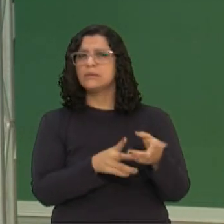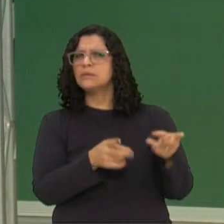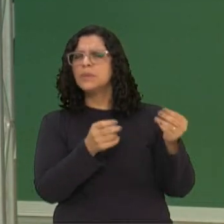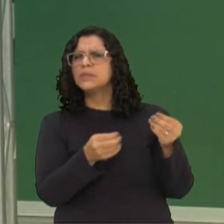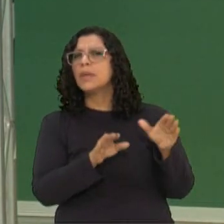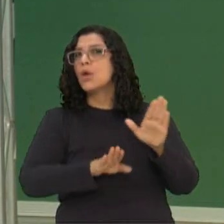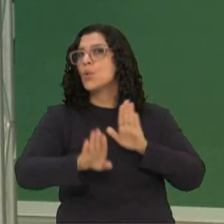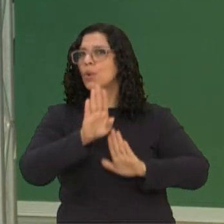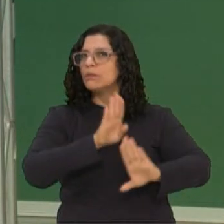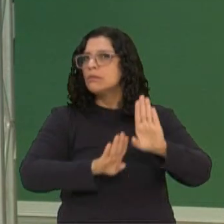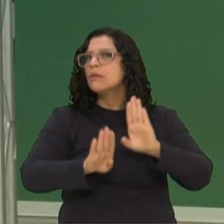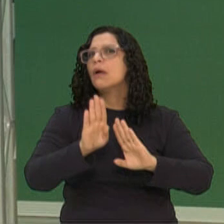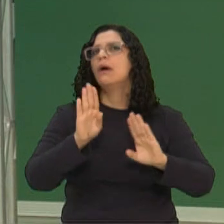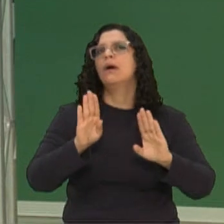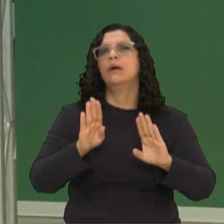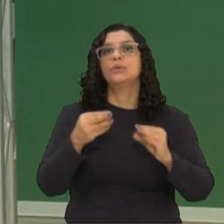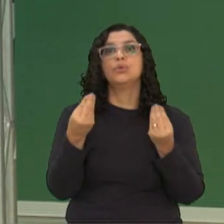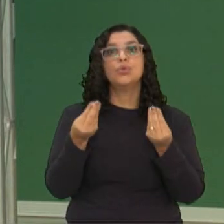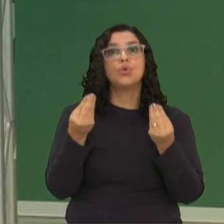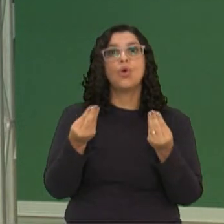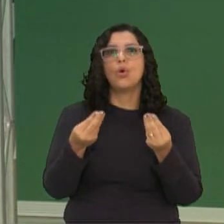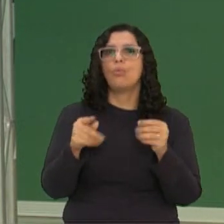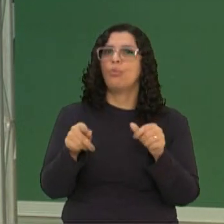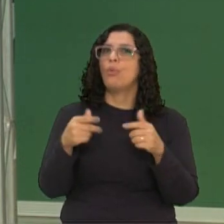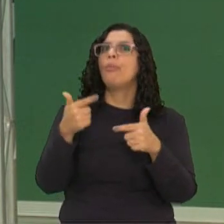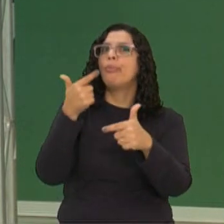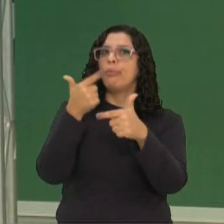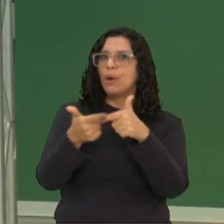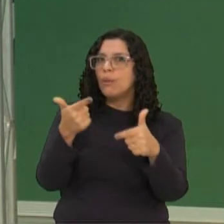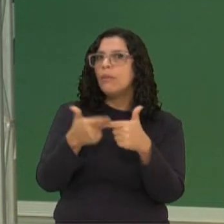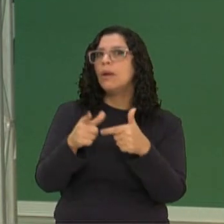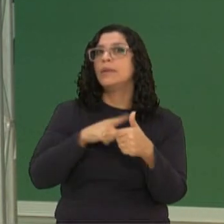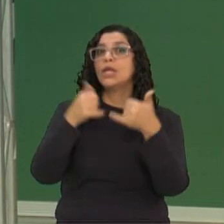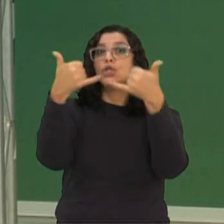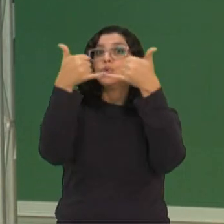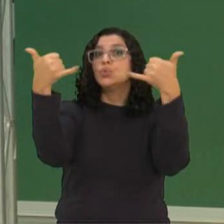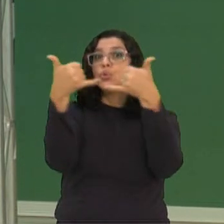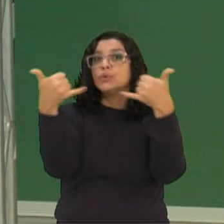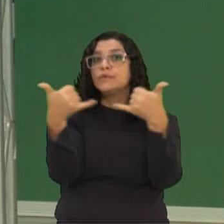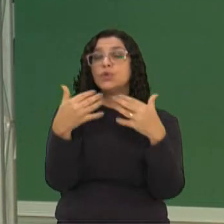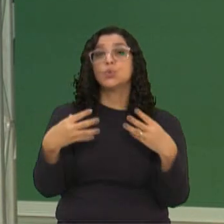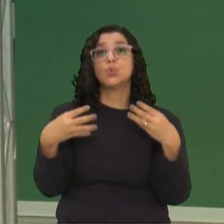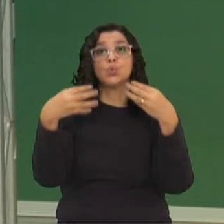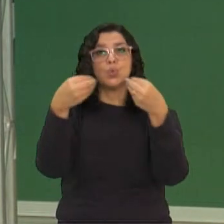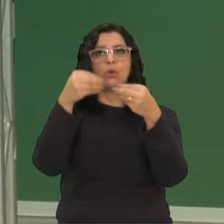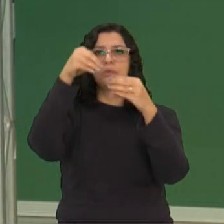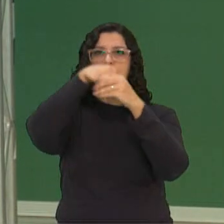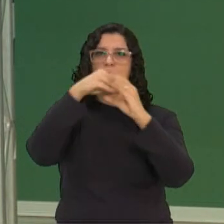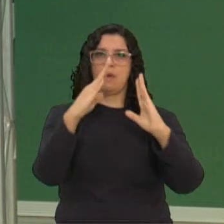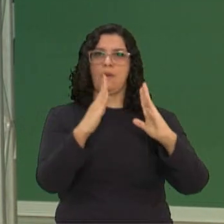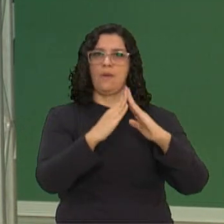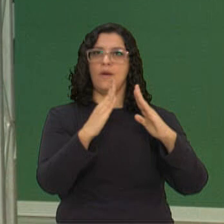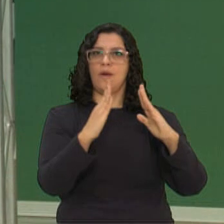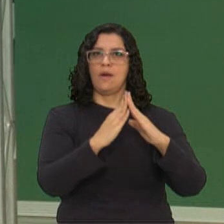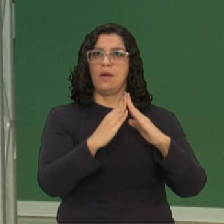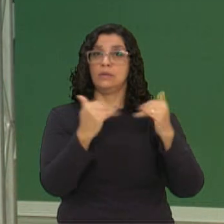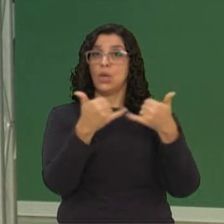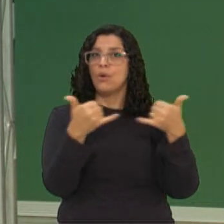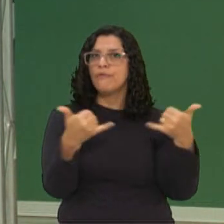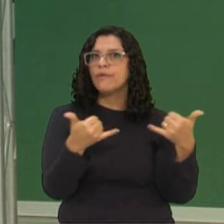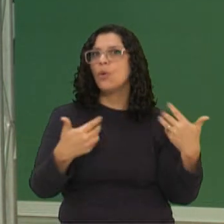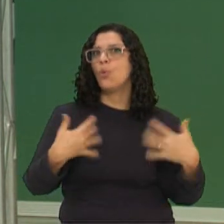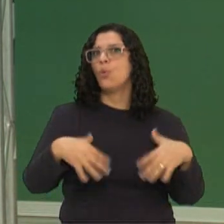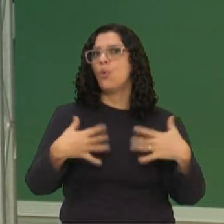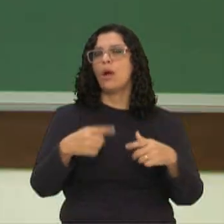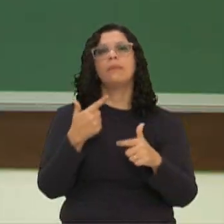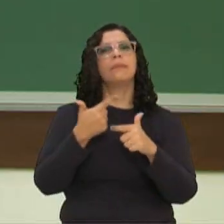esses cuidados aí. Imagine o comprometimento que vai ocasionar nos fios, né, do circuito elétrico da casa,